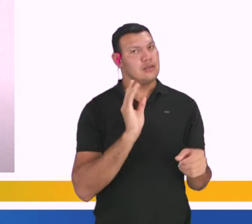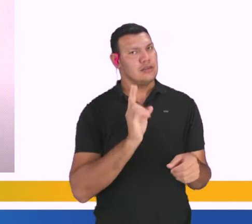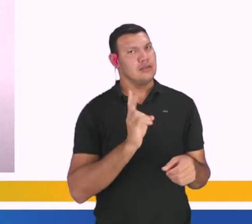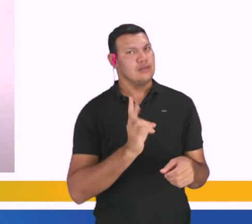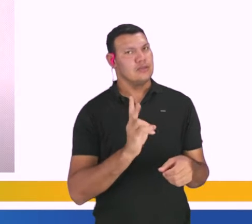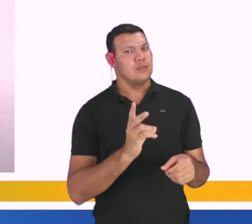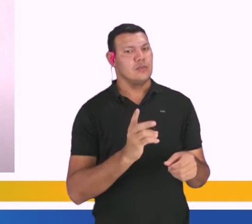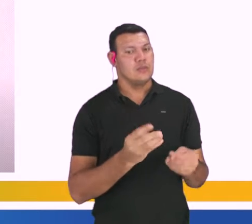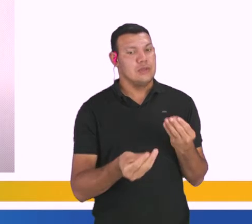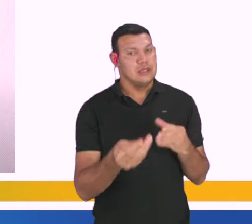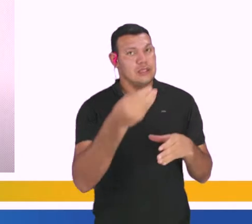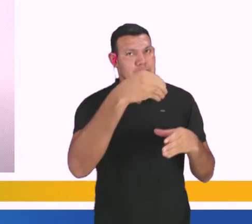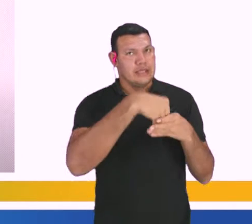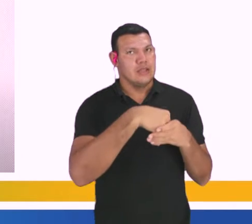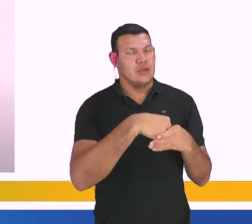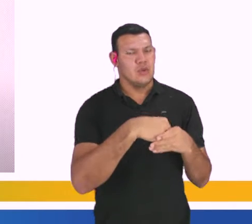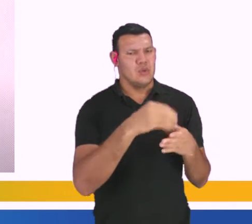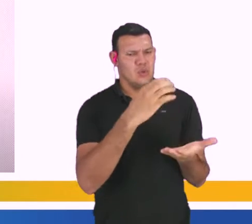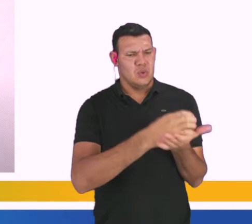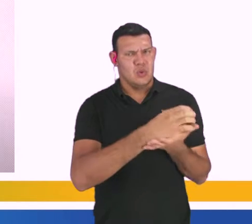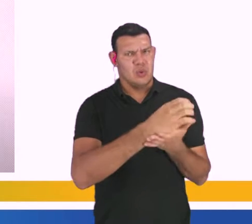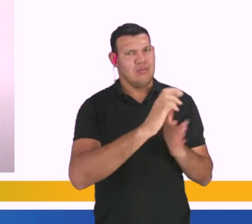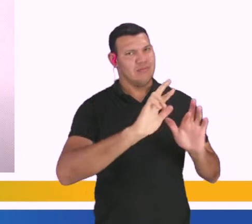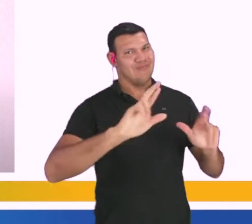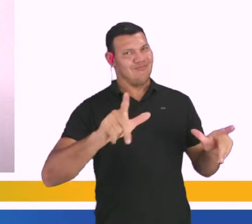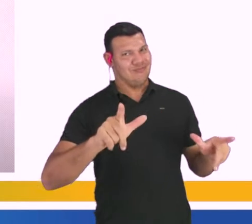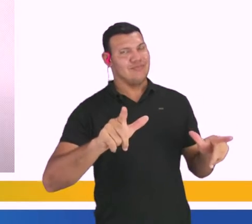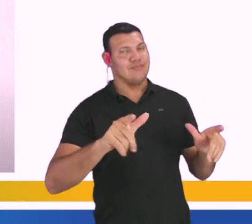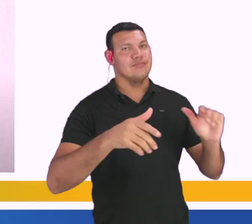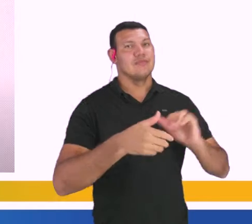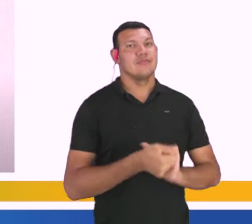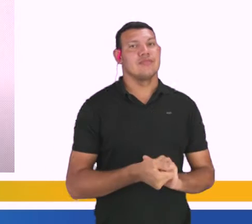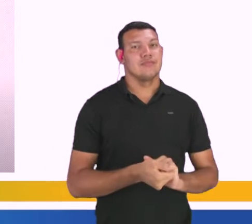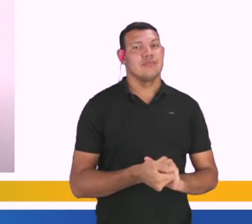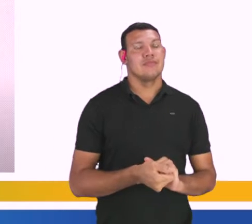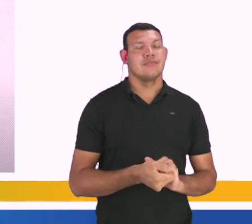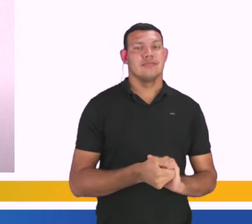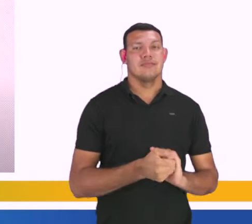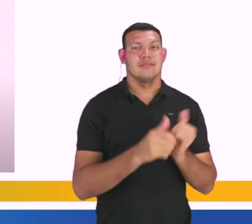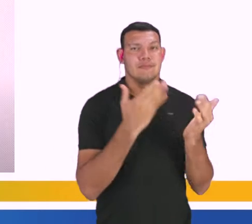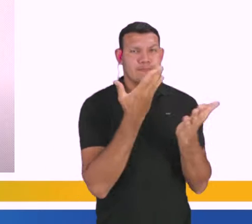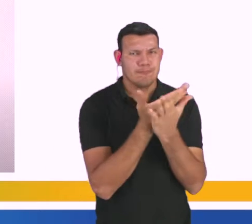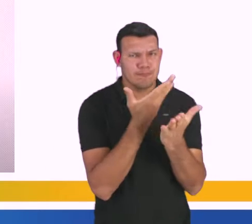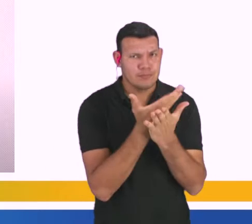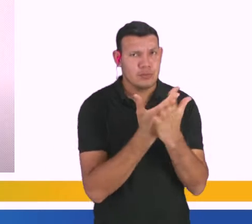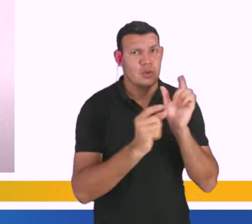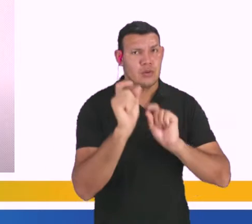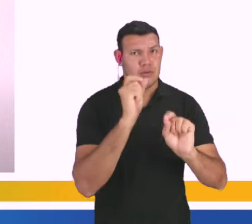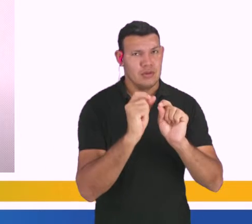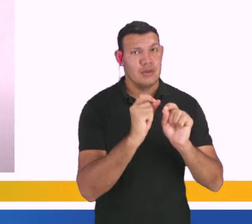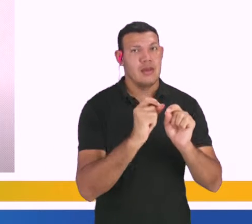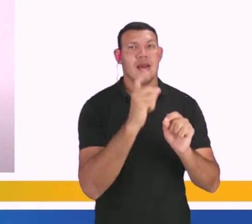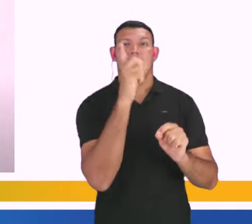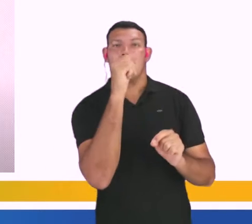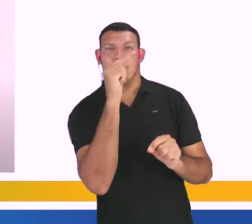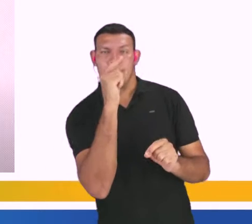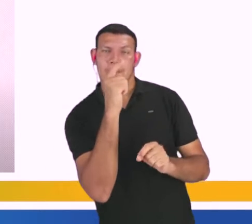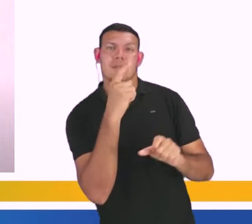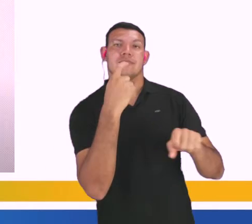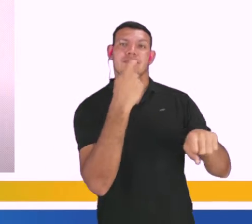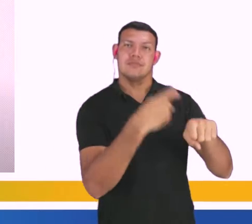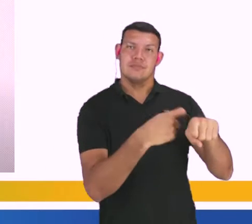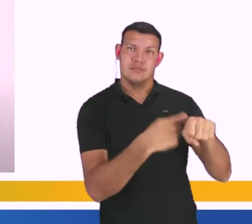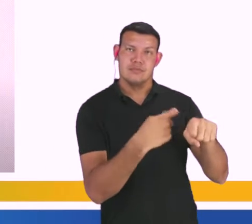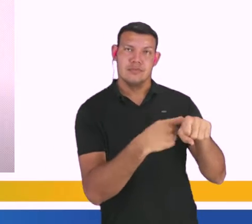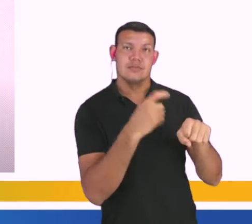o copo não vai interferir no sistema. E aí a gente tem, então, dois objetos de estudo dentro desse sistema, que é a água